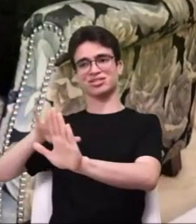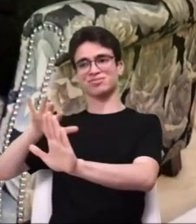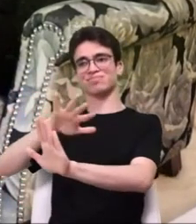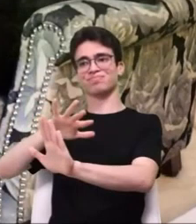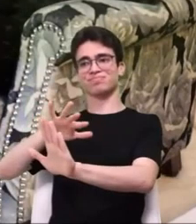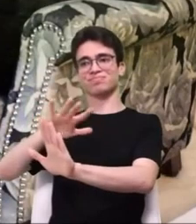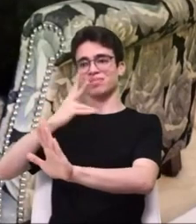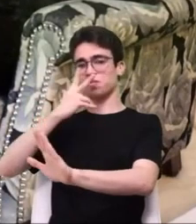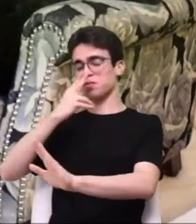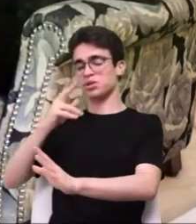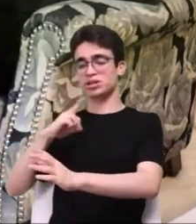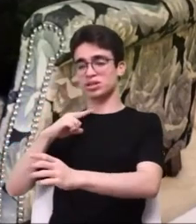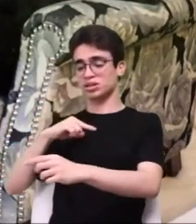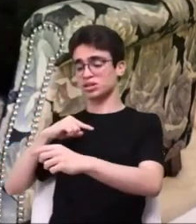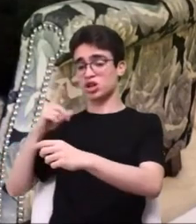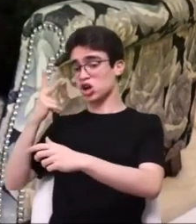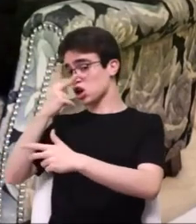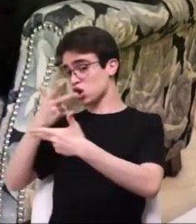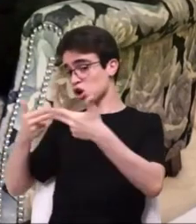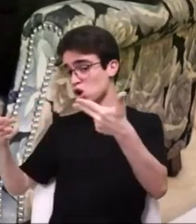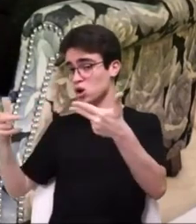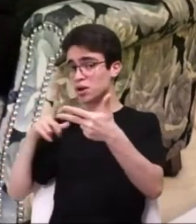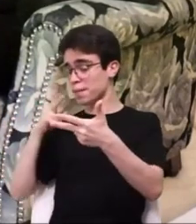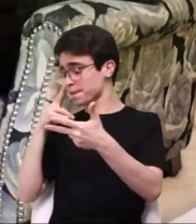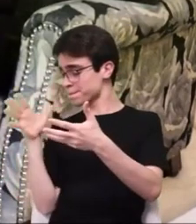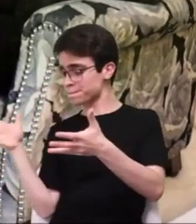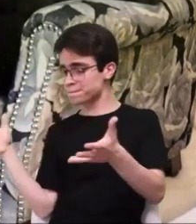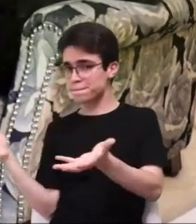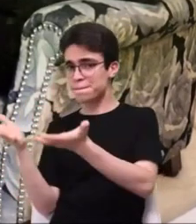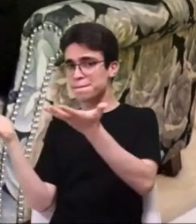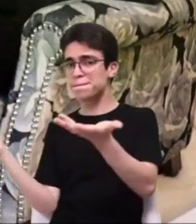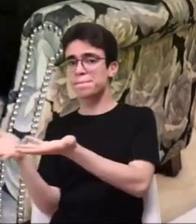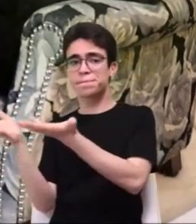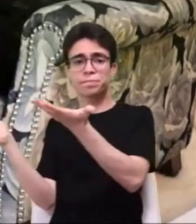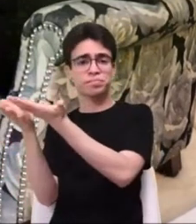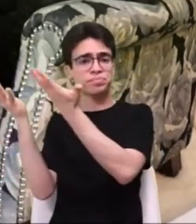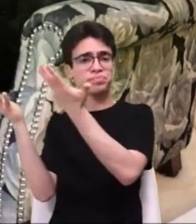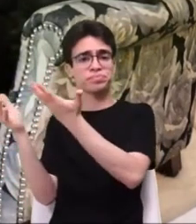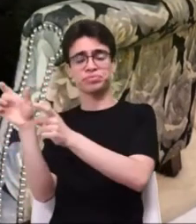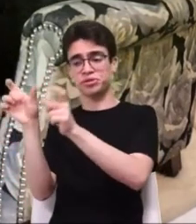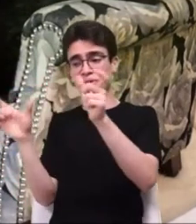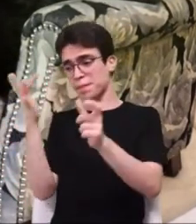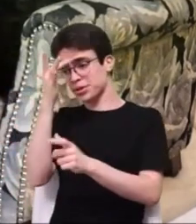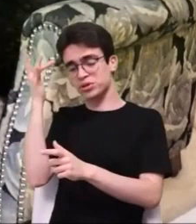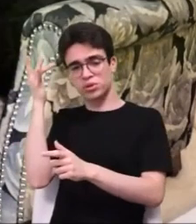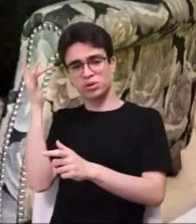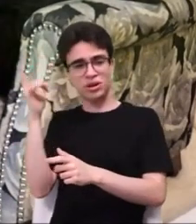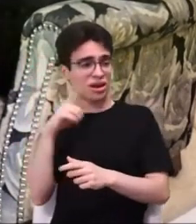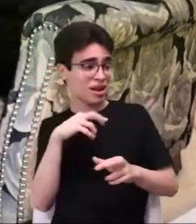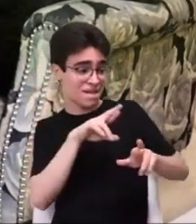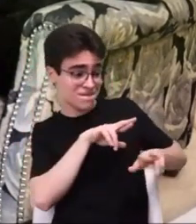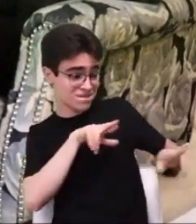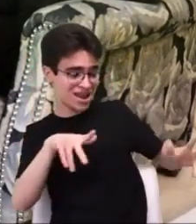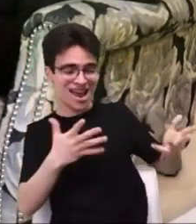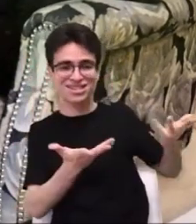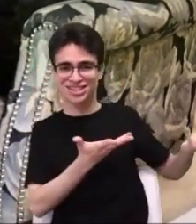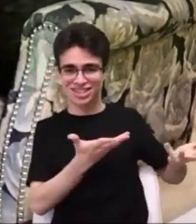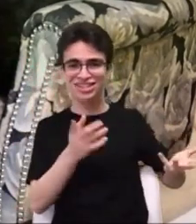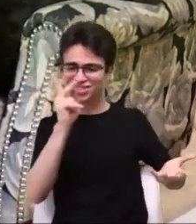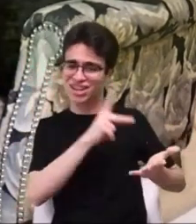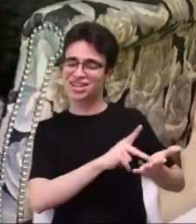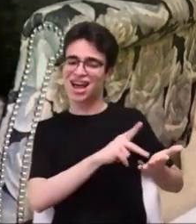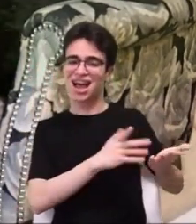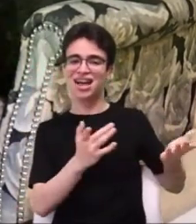Os tripés, o que alimenta a atração pelo mesmo sexo na vida desse indivíduo. A distonia desse ego, na verdade. Exato. É isso